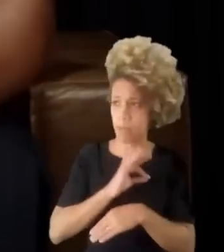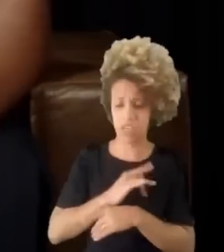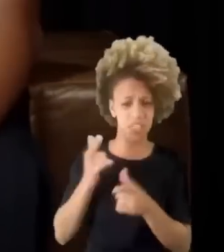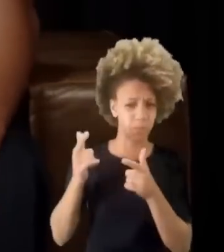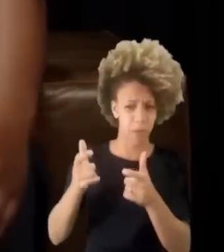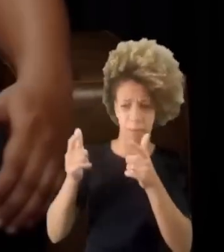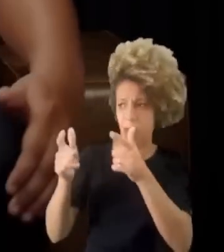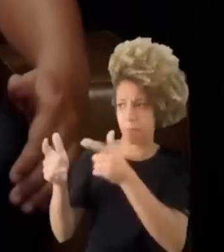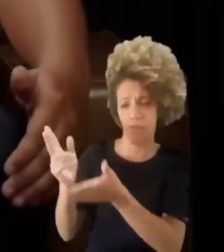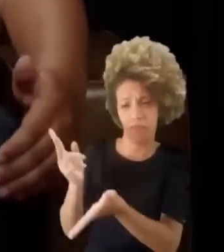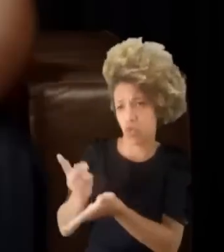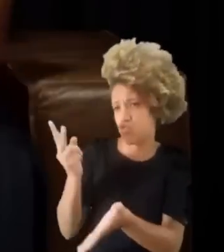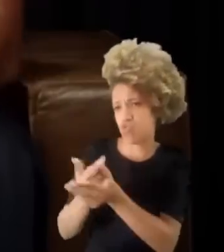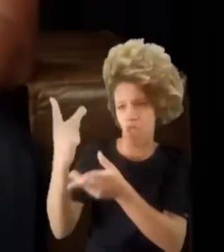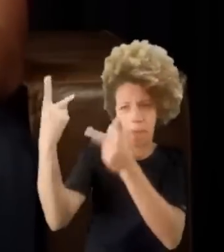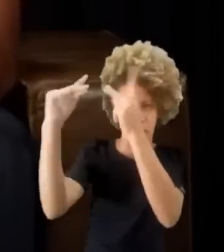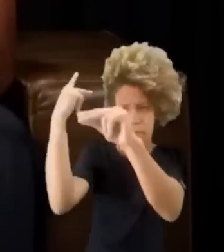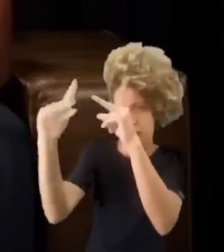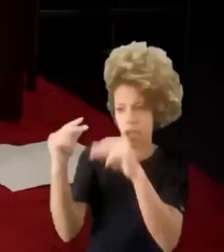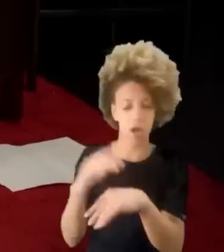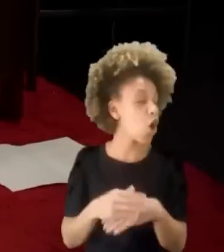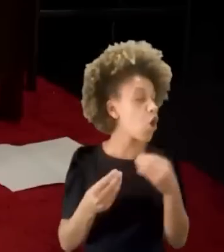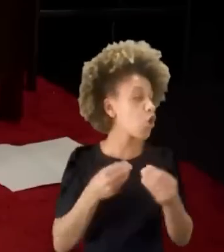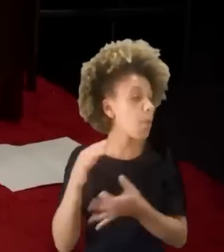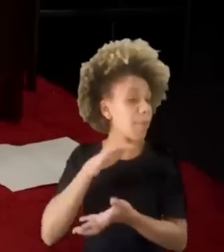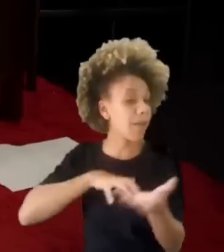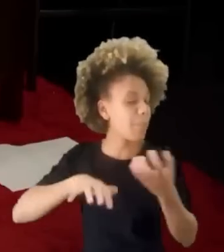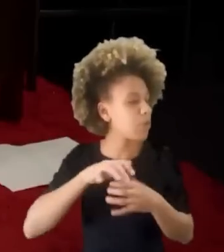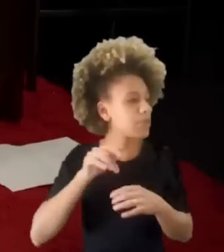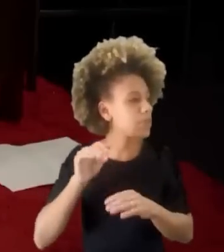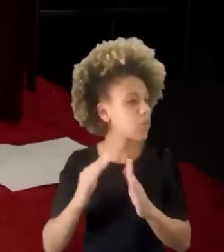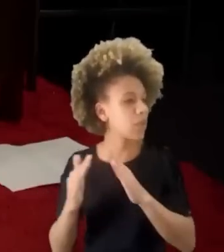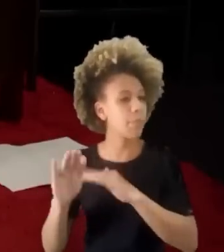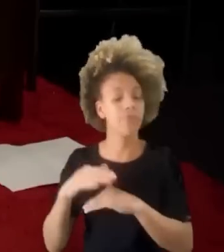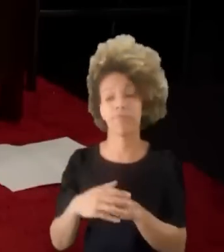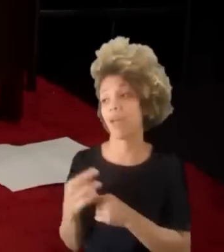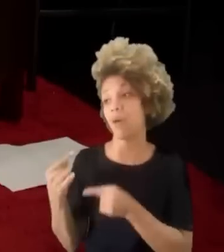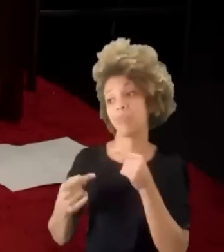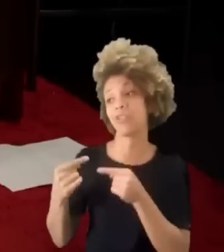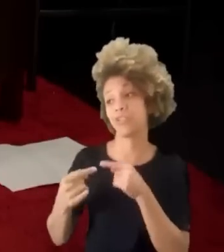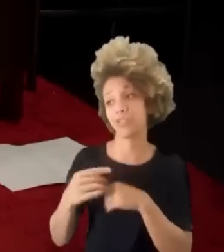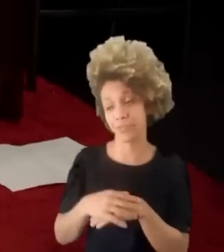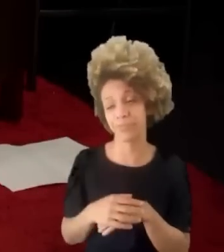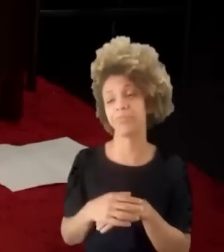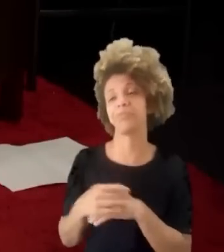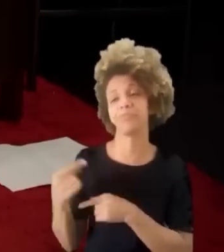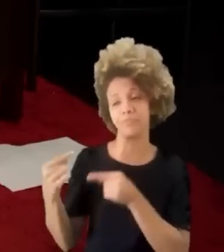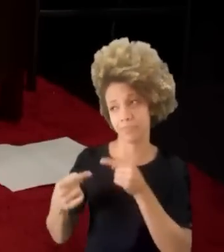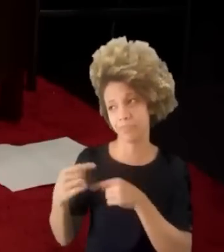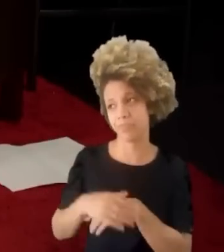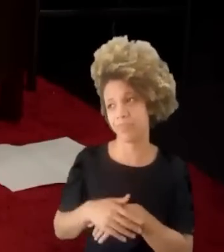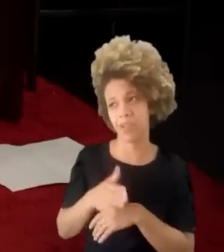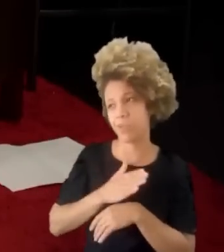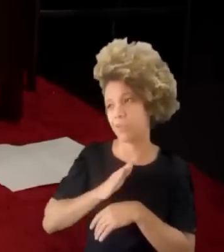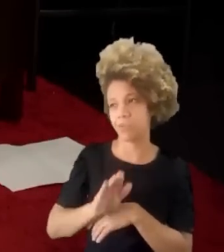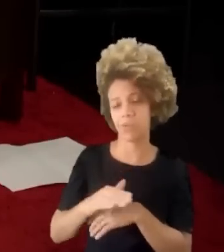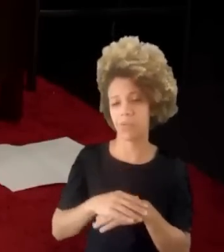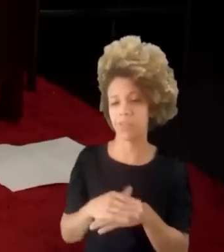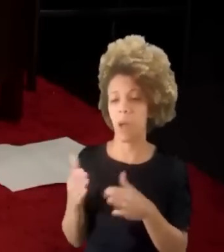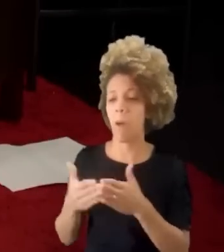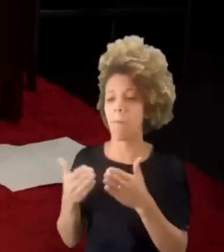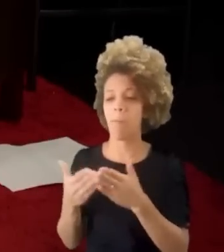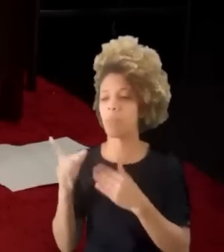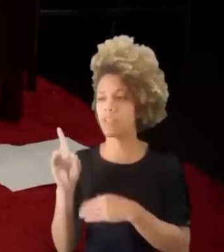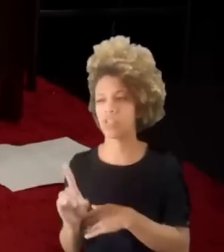continuar entrando e matando o bagulho vai continuar o palco como é que a politização da película é a política é a política é a política eu não gosto dessa coisa